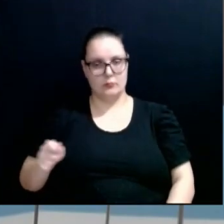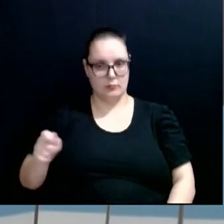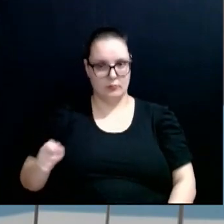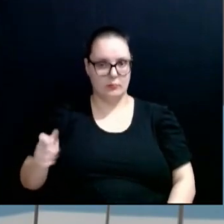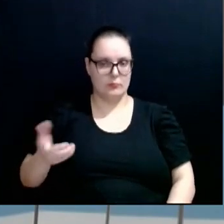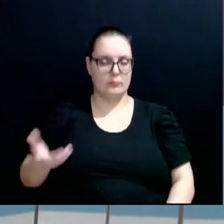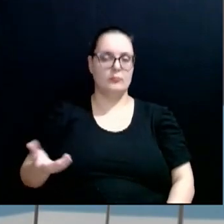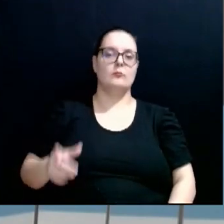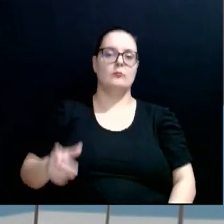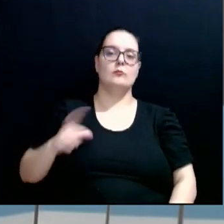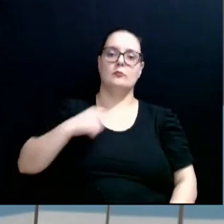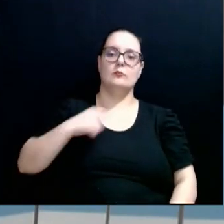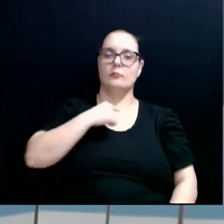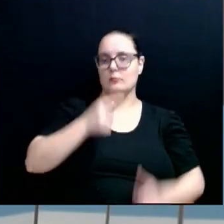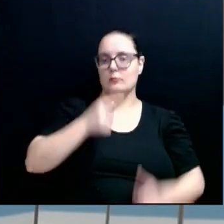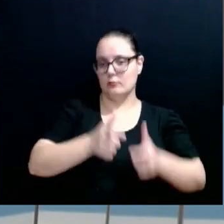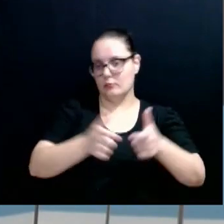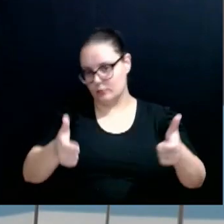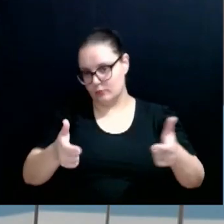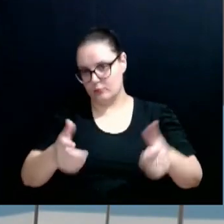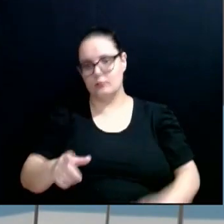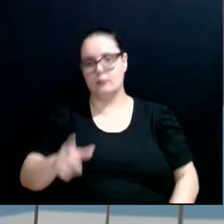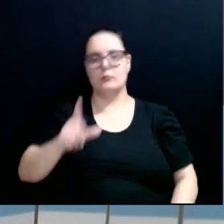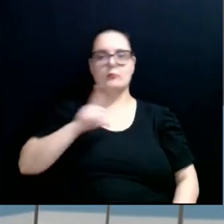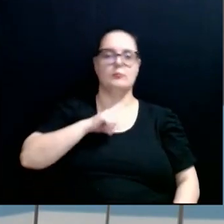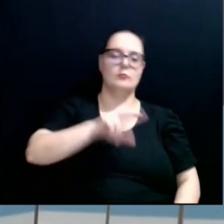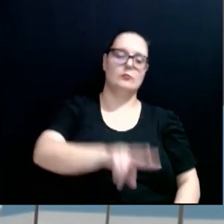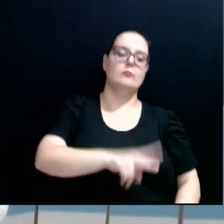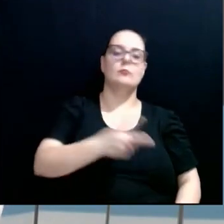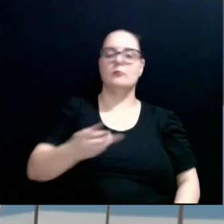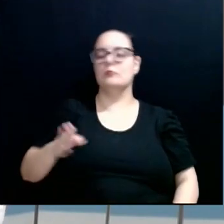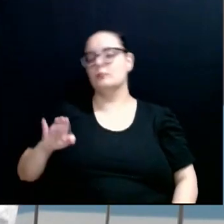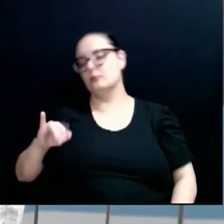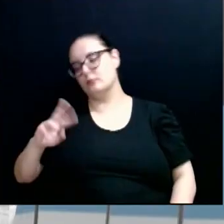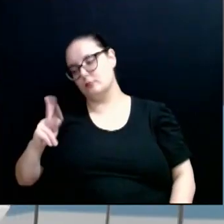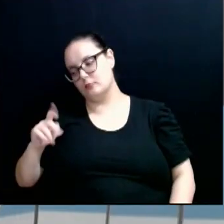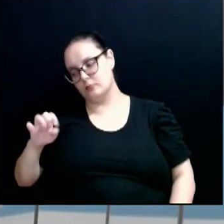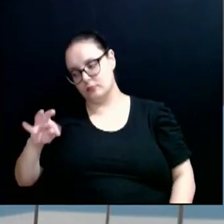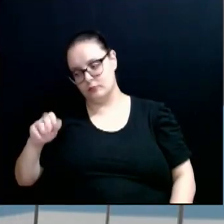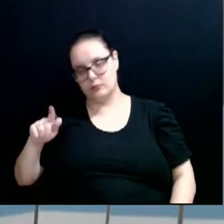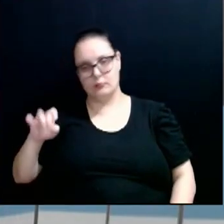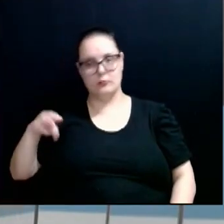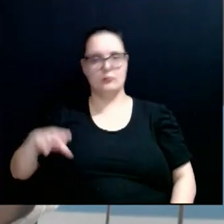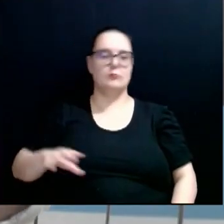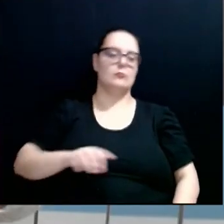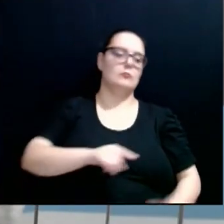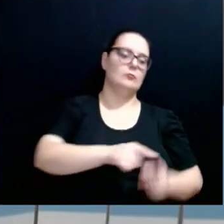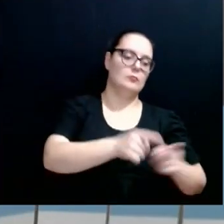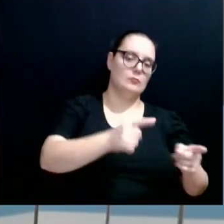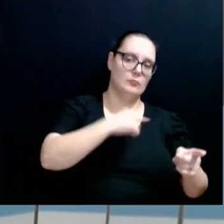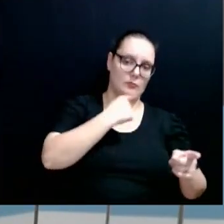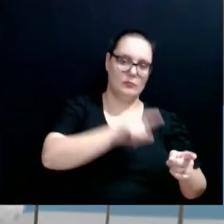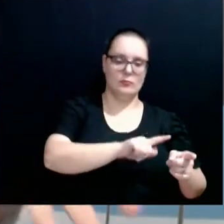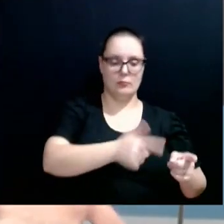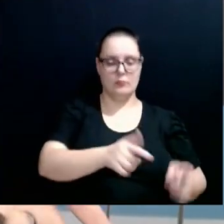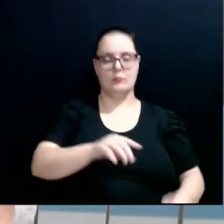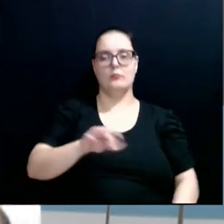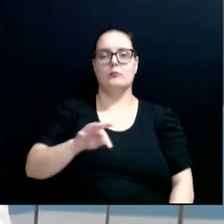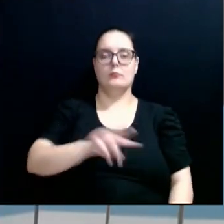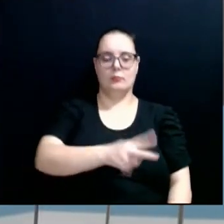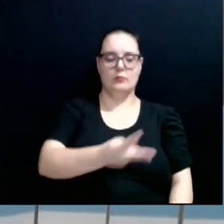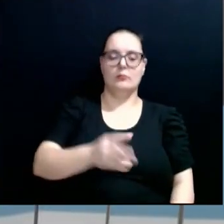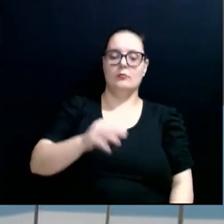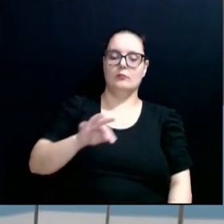para transição da bilhetagem, você tem um prazo para colocar a frota, que é um prazo que também é renovável, né, se tiver algum